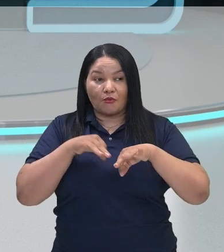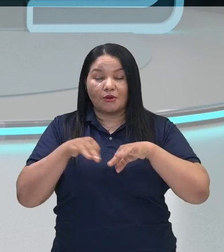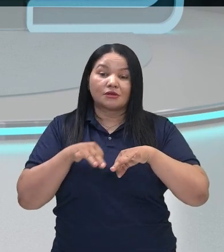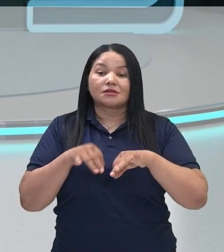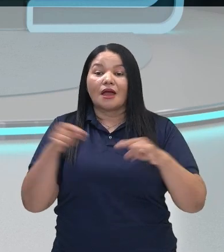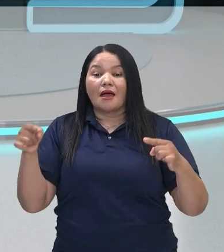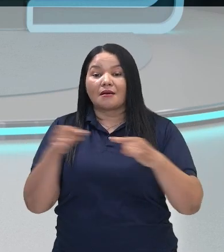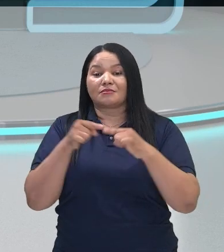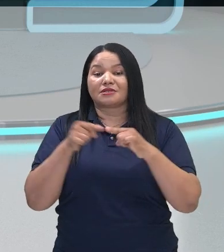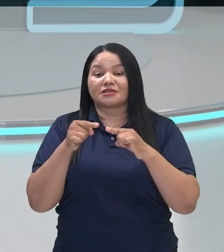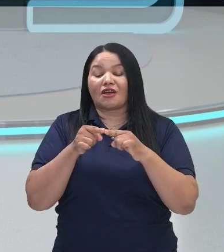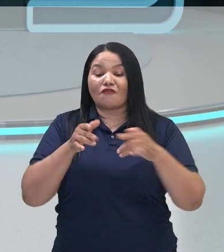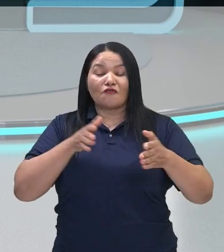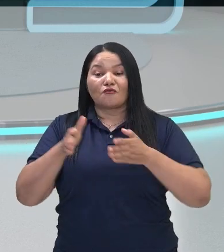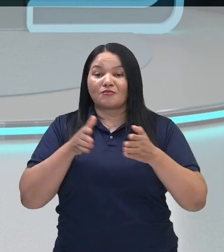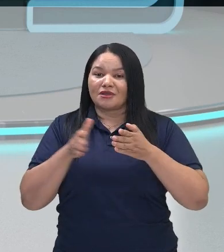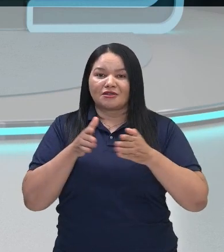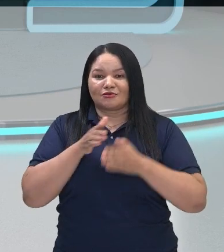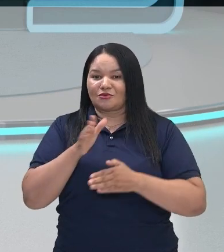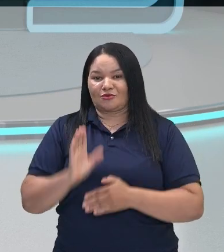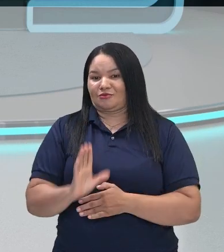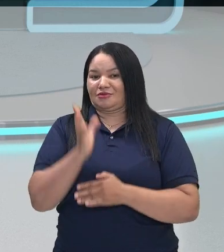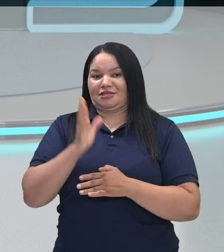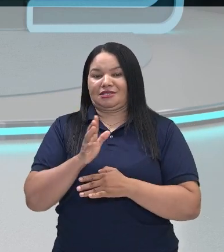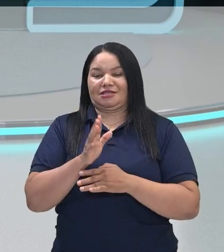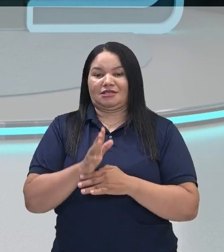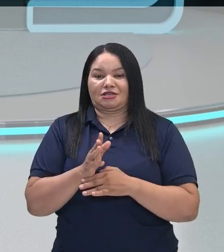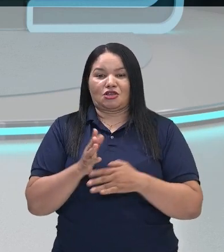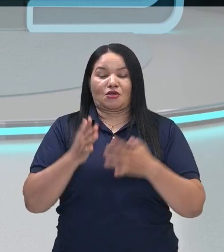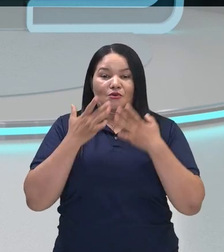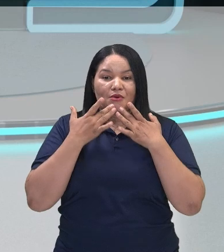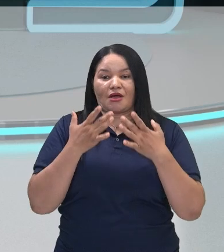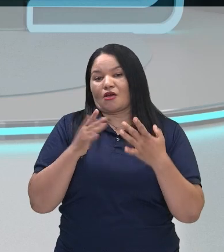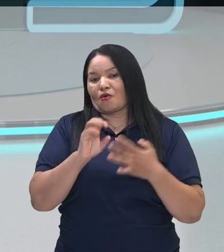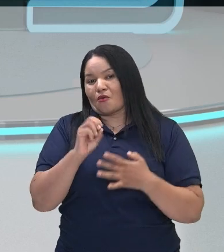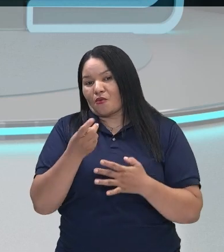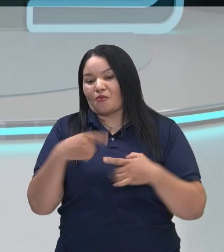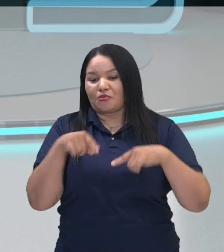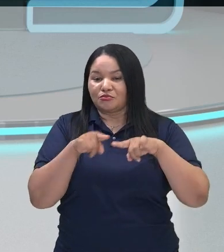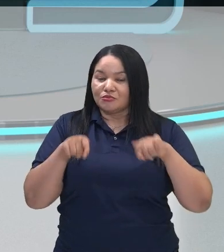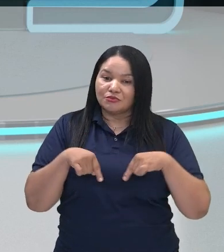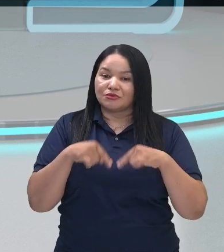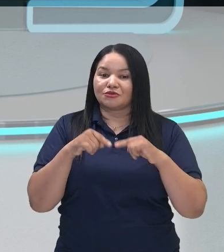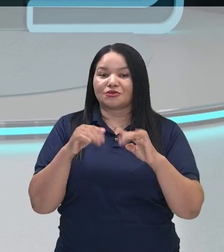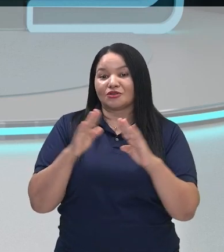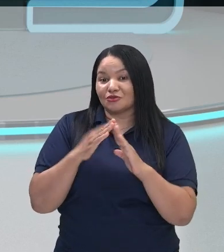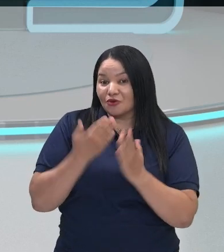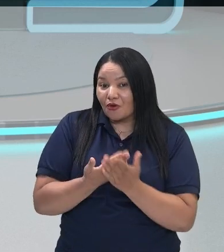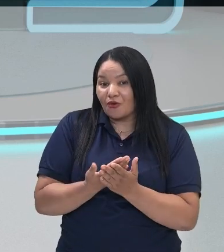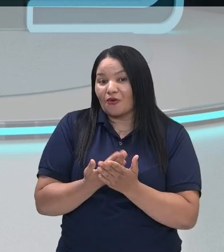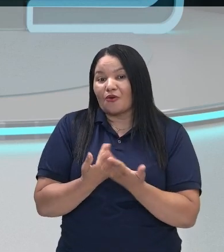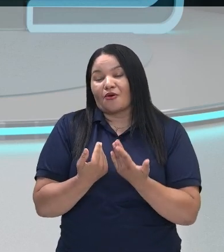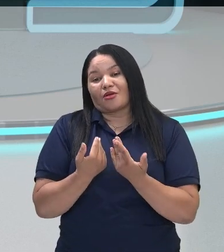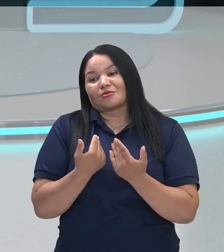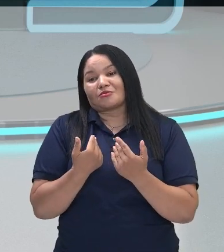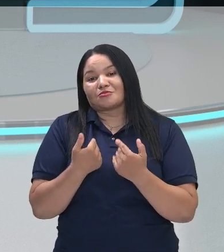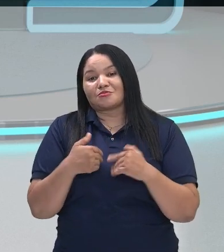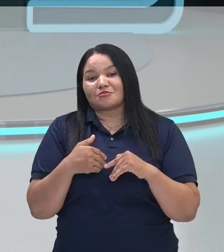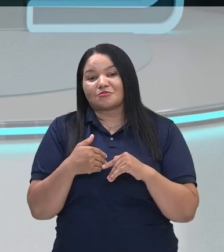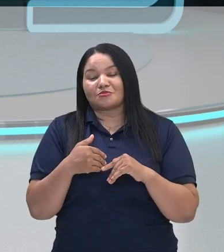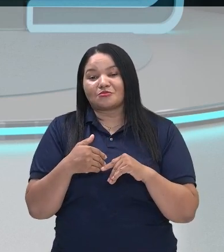que momento, onde acontecia aquele espetáculo, aquela cena. Era numa escola, era num bar, era